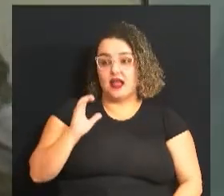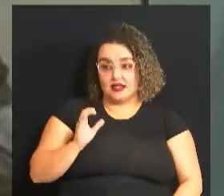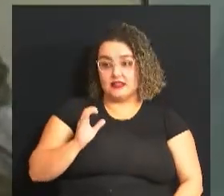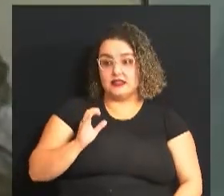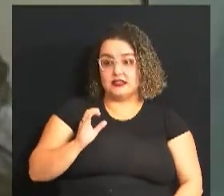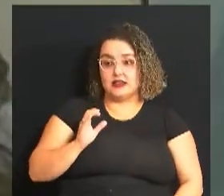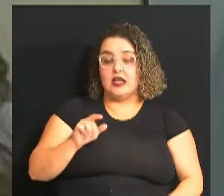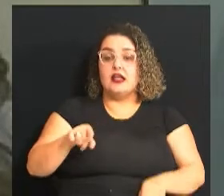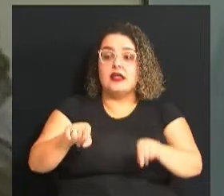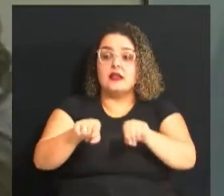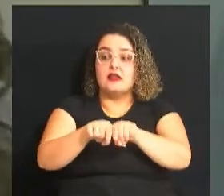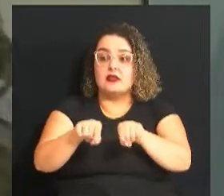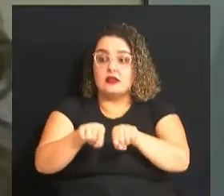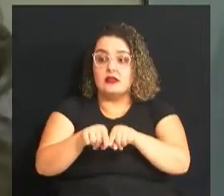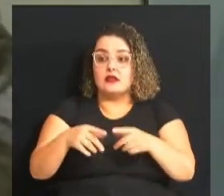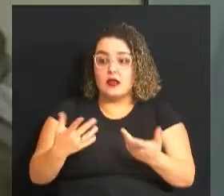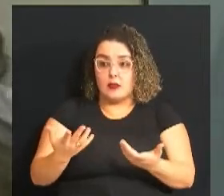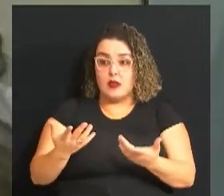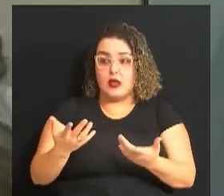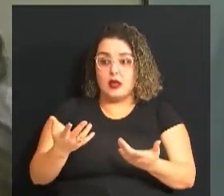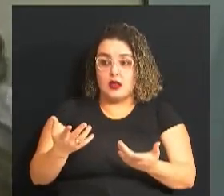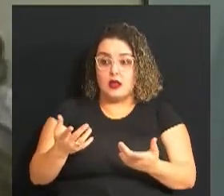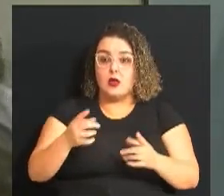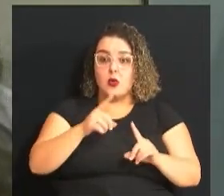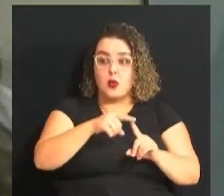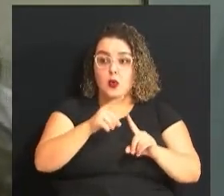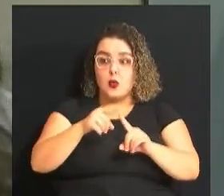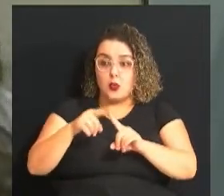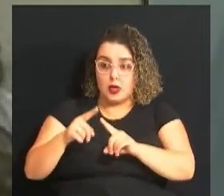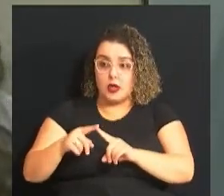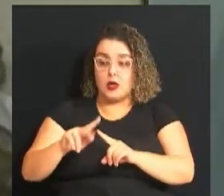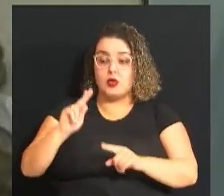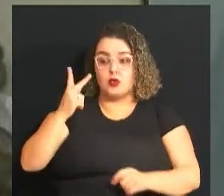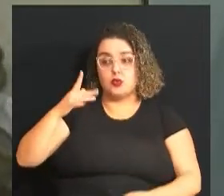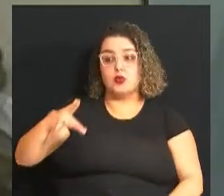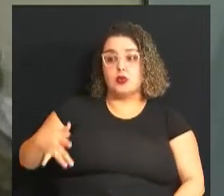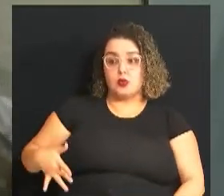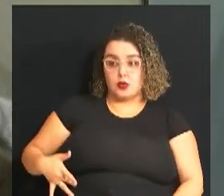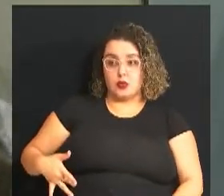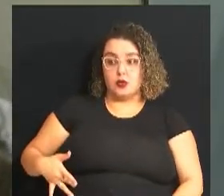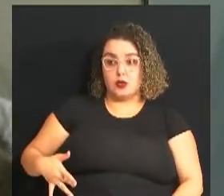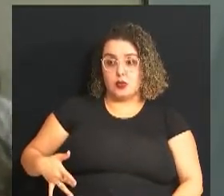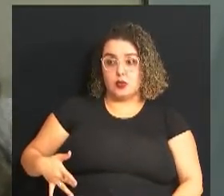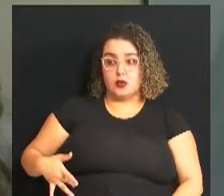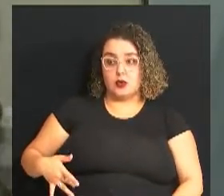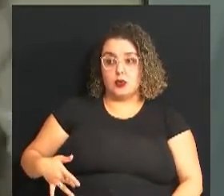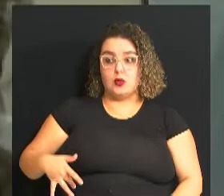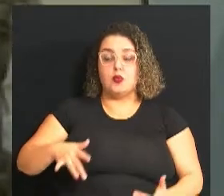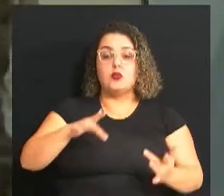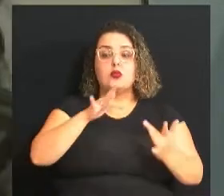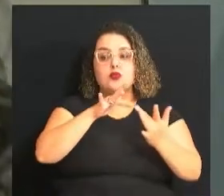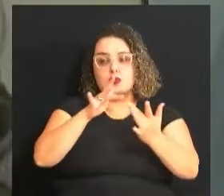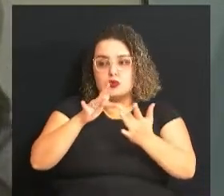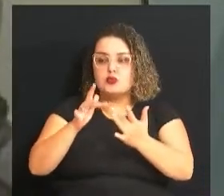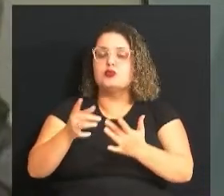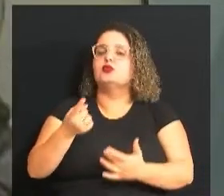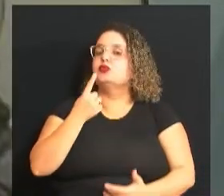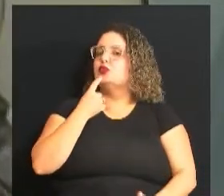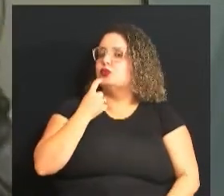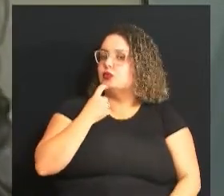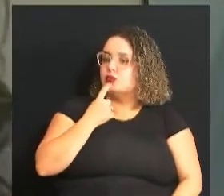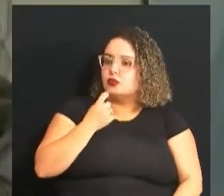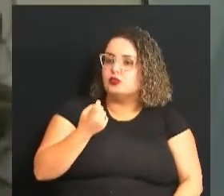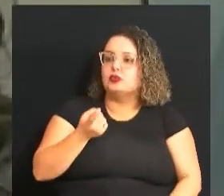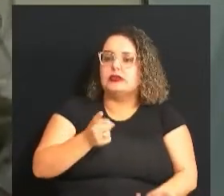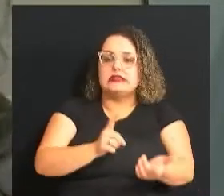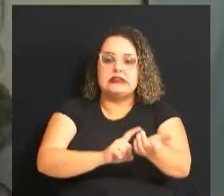também um tipo de hepatite que a contaminação é por contágio com sangue.